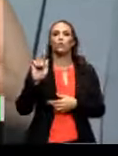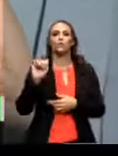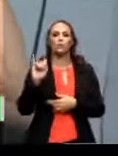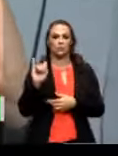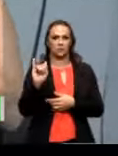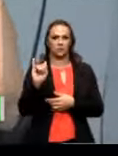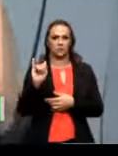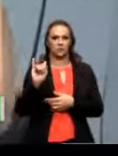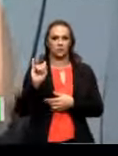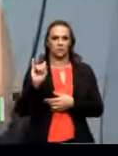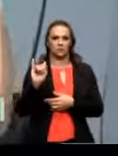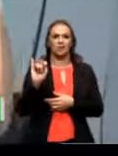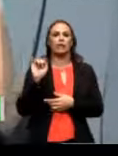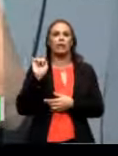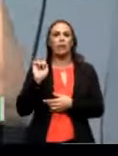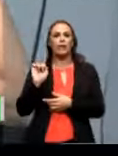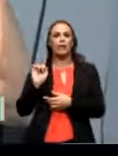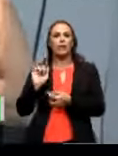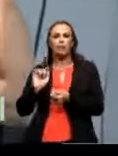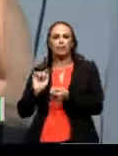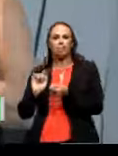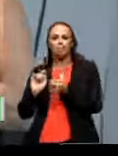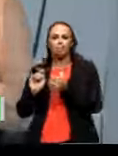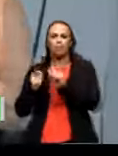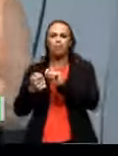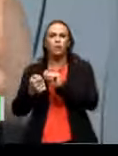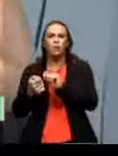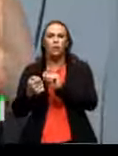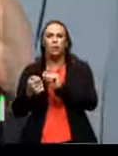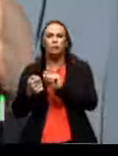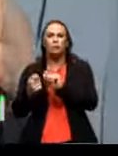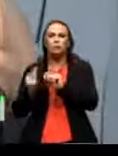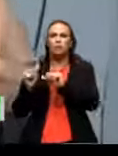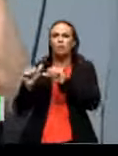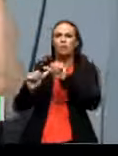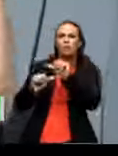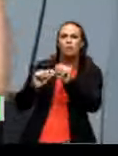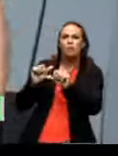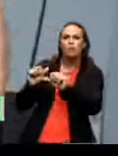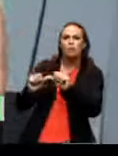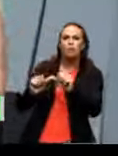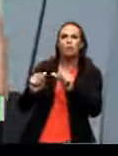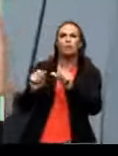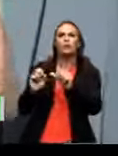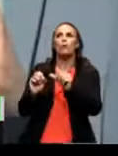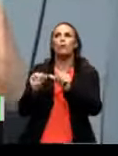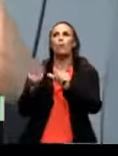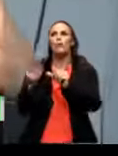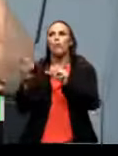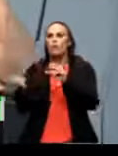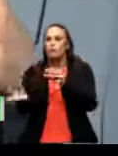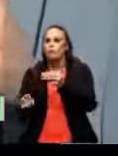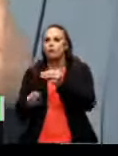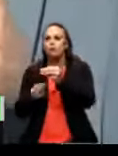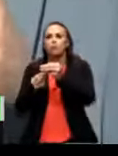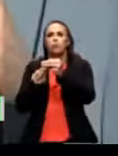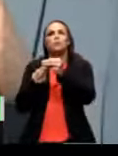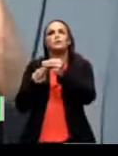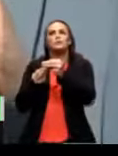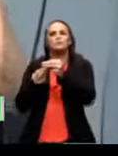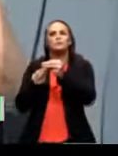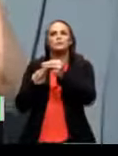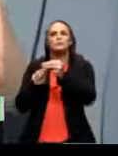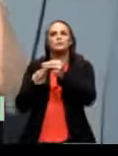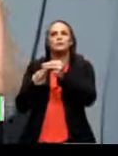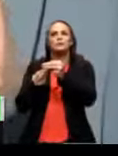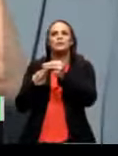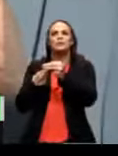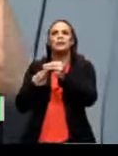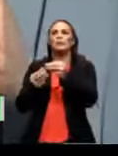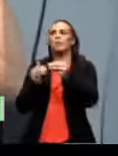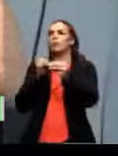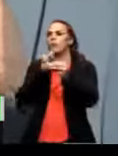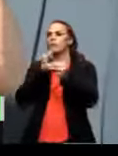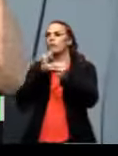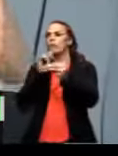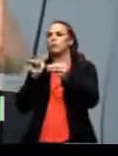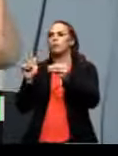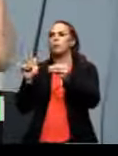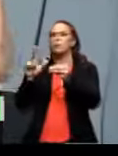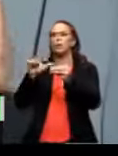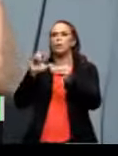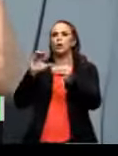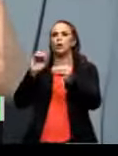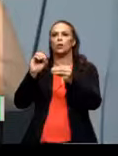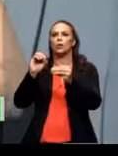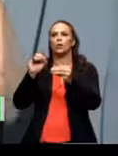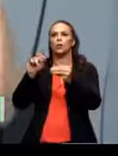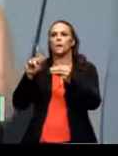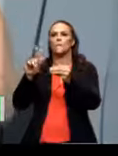pode modificar, fosforilar, ele pode acrescentar, né? Colocar, por exemplo, uma glicoproteína recebeu uma parte